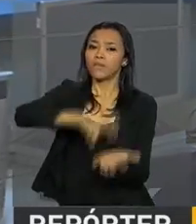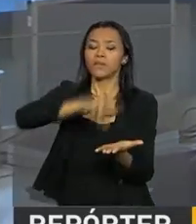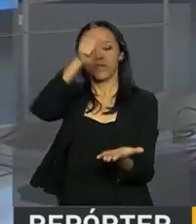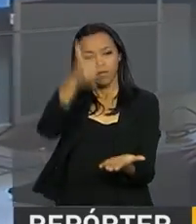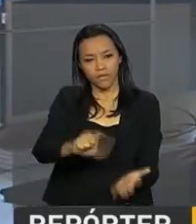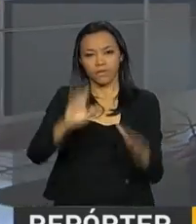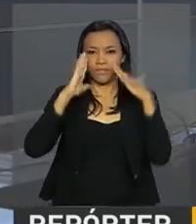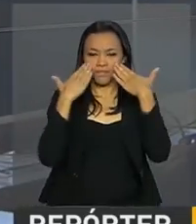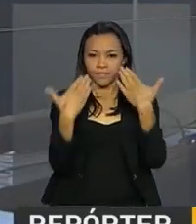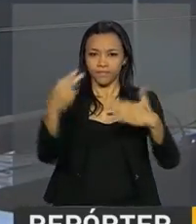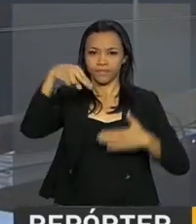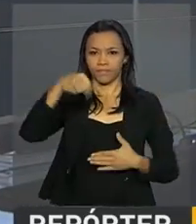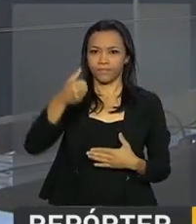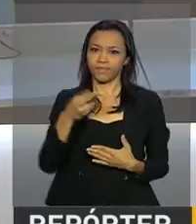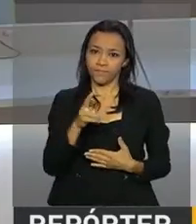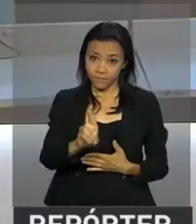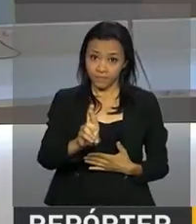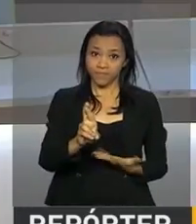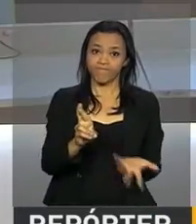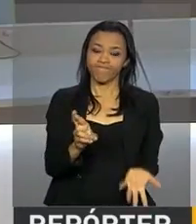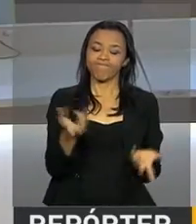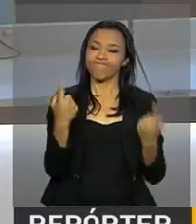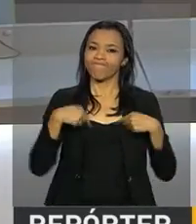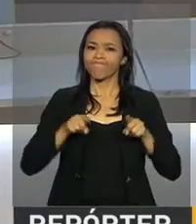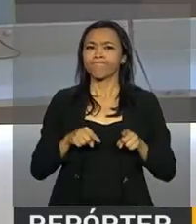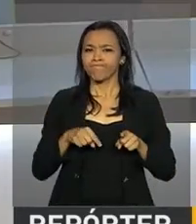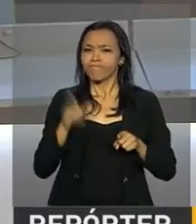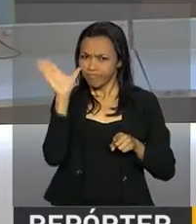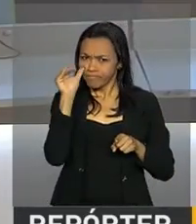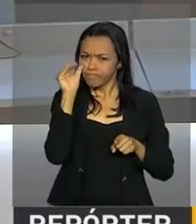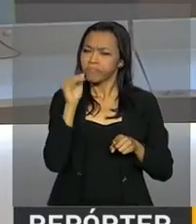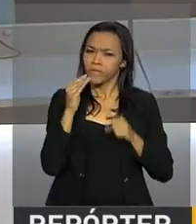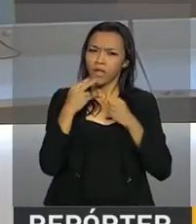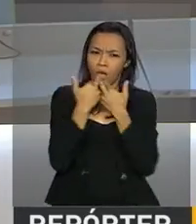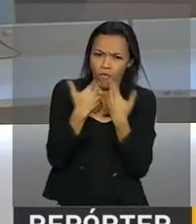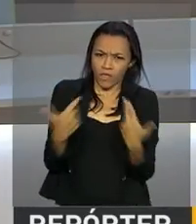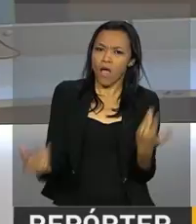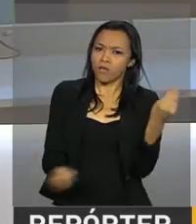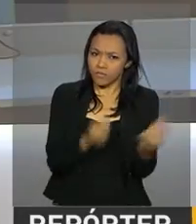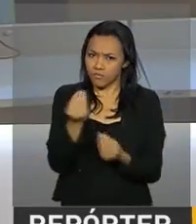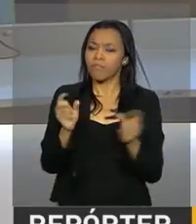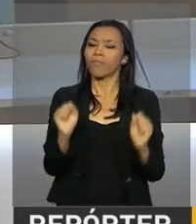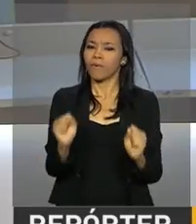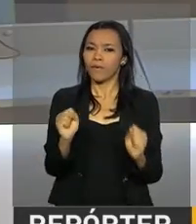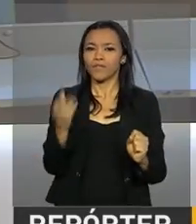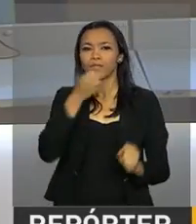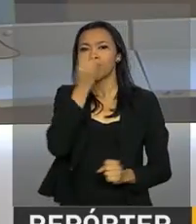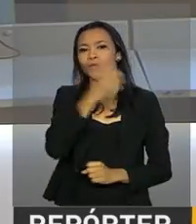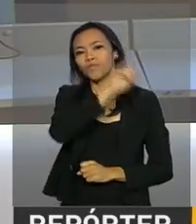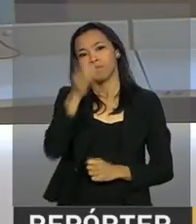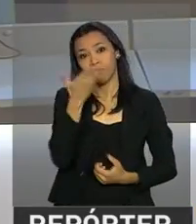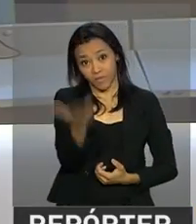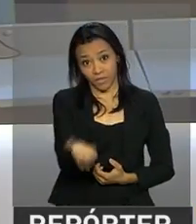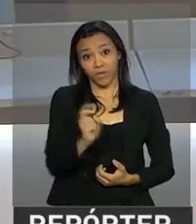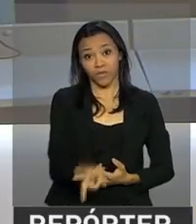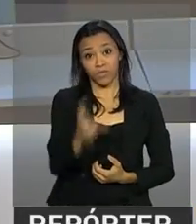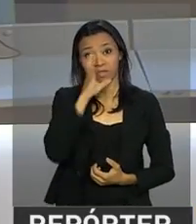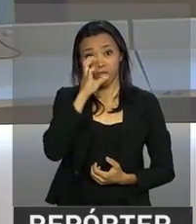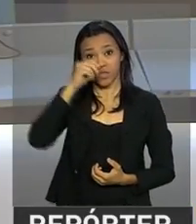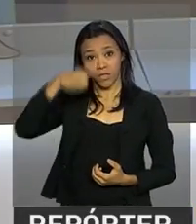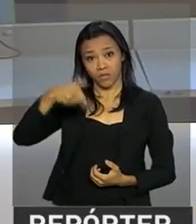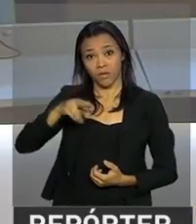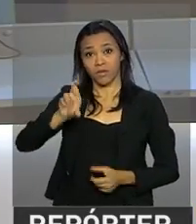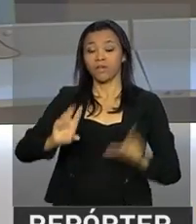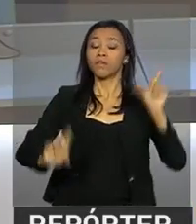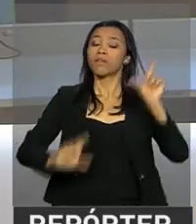edição do Repórter NBR. Você pode acompanhar também as novidades em nossas redes sociais. Um bom dia para você e continue com a gente